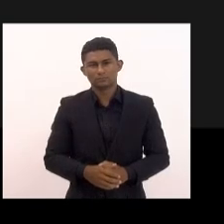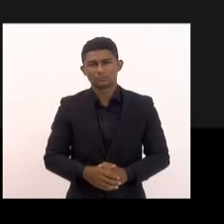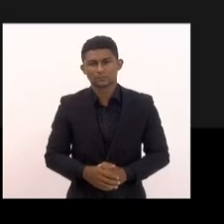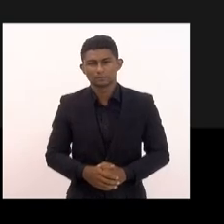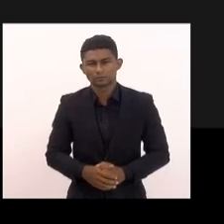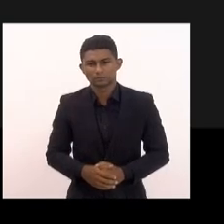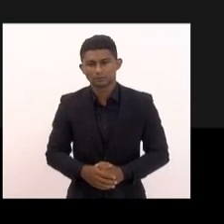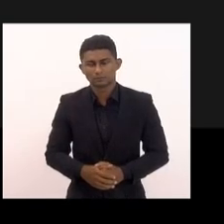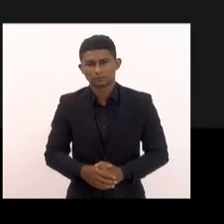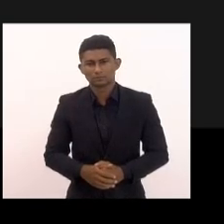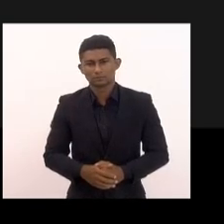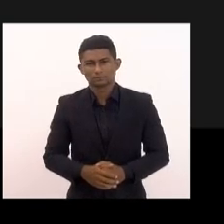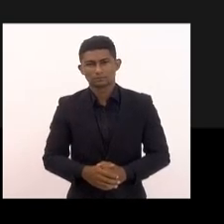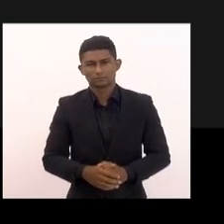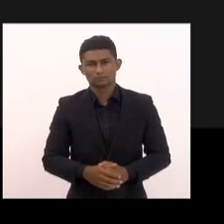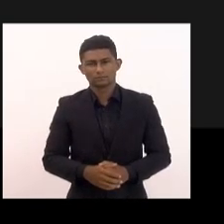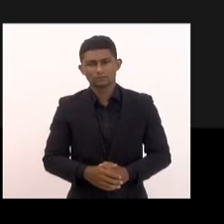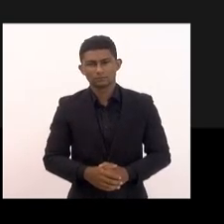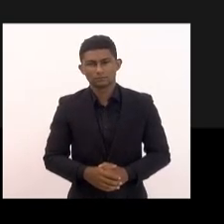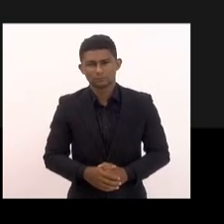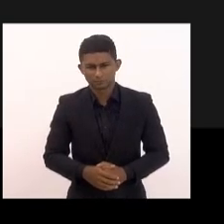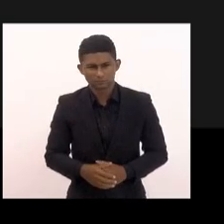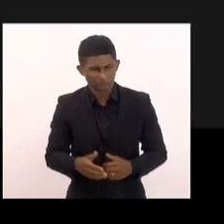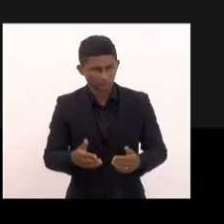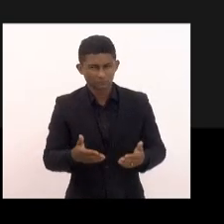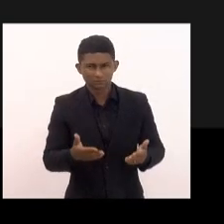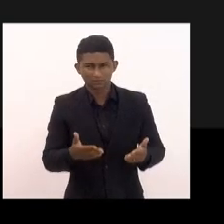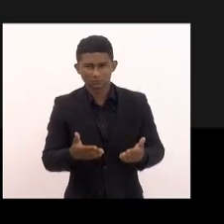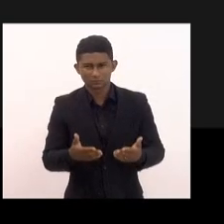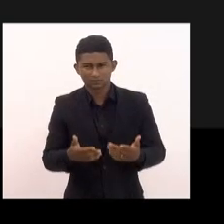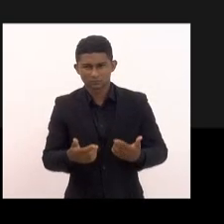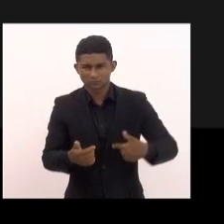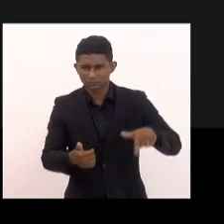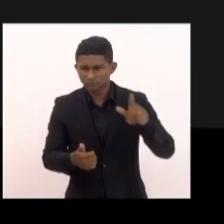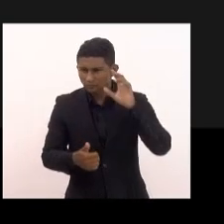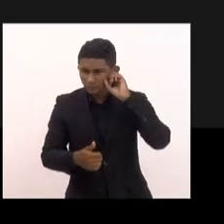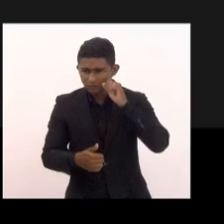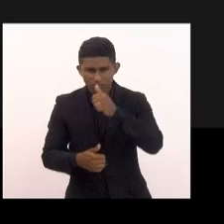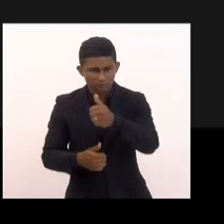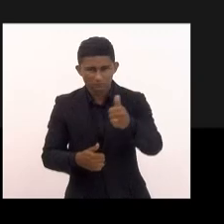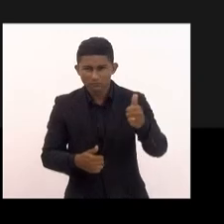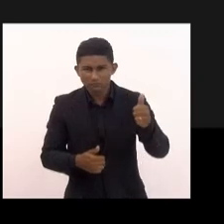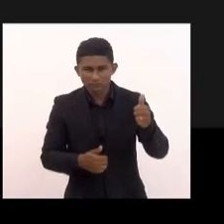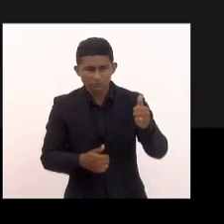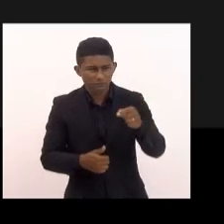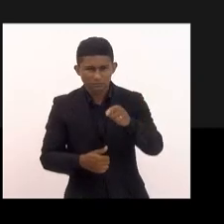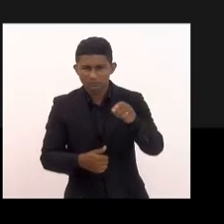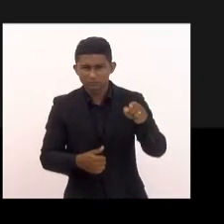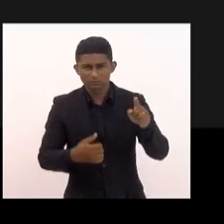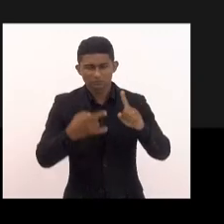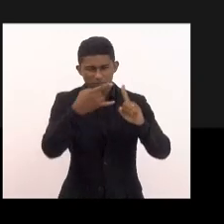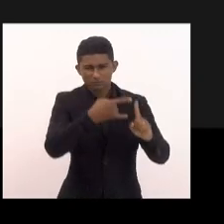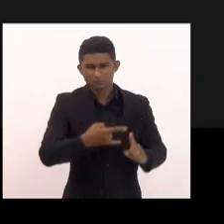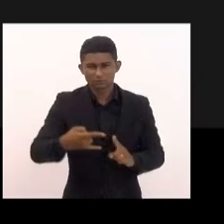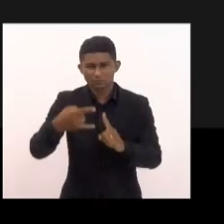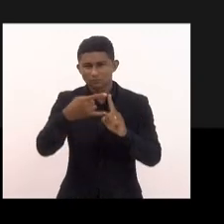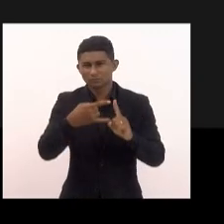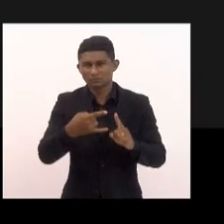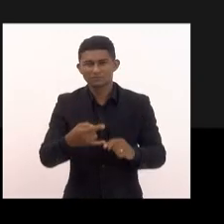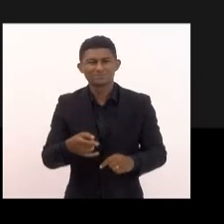Alô, presidente. Eu estou ouvindo com dificuldade. Alguém, outro parlamentar, está ouvindo bem, não? O som do Márcio está baixo